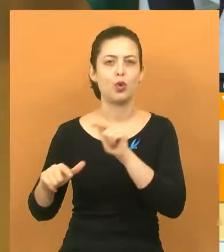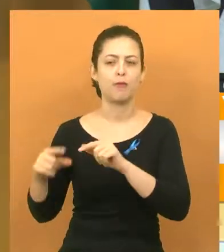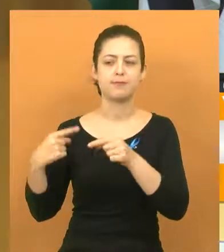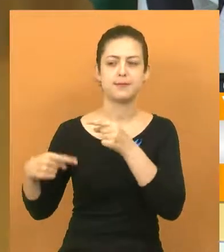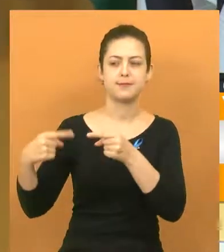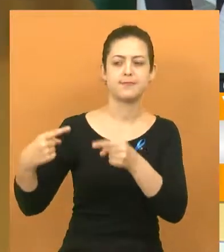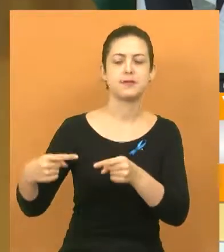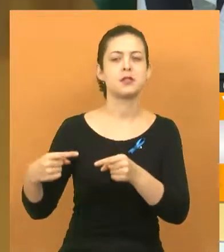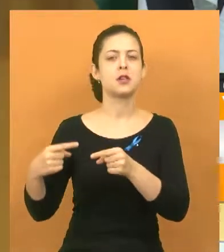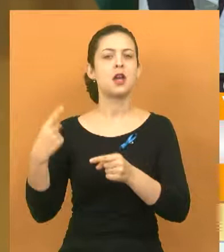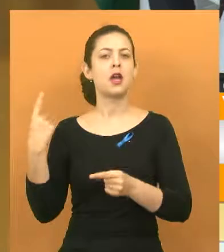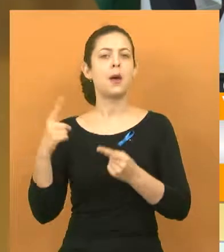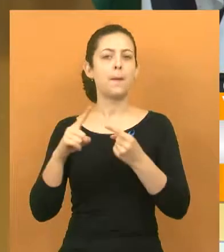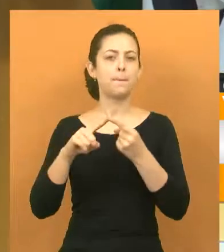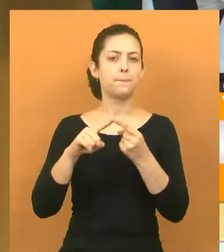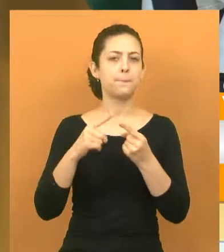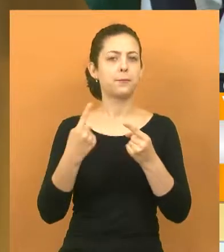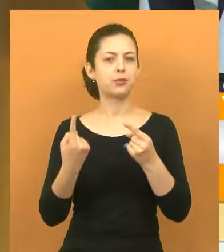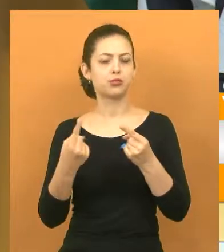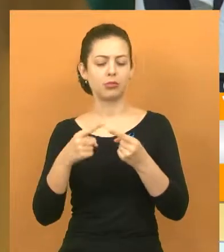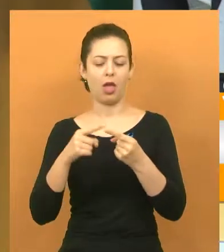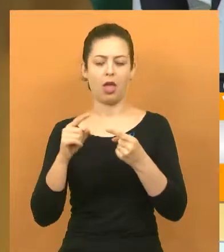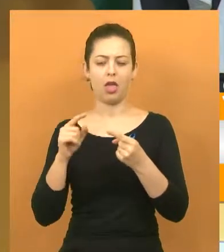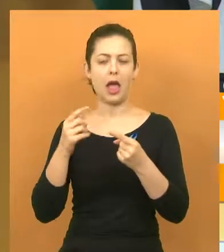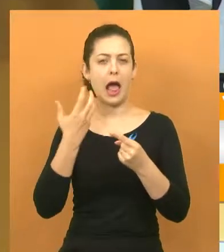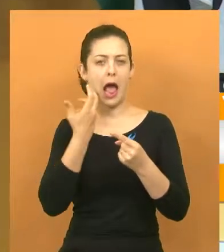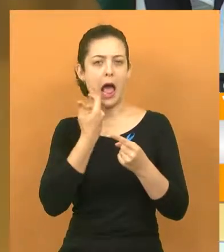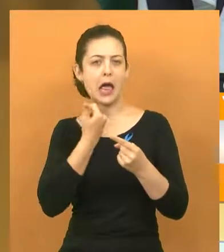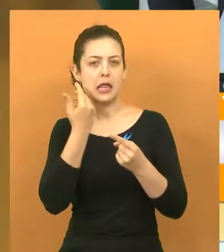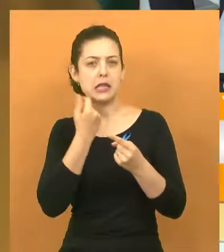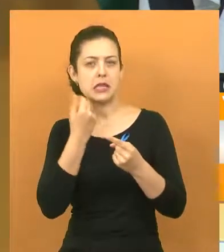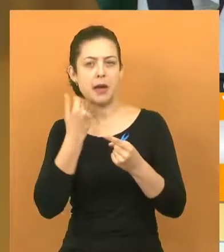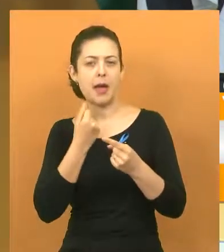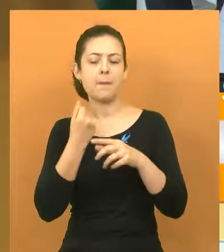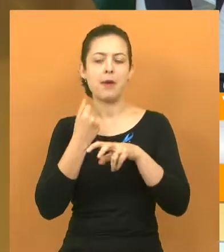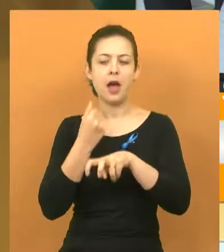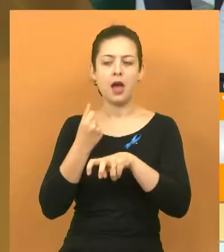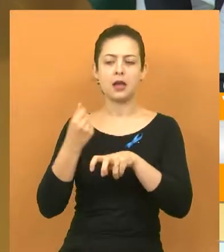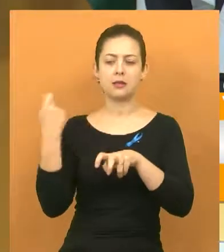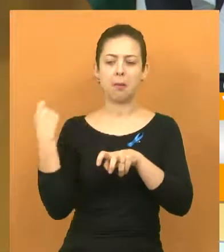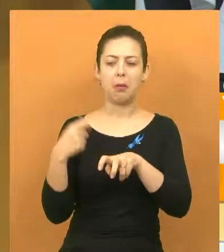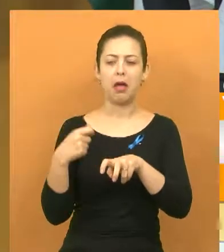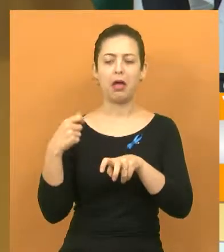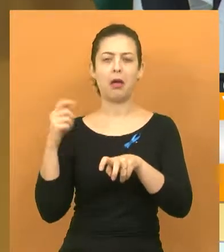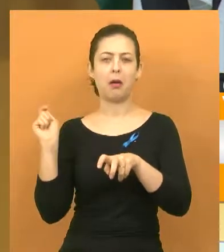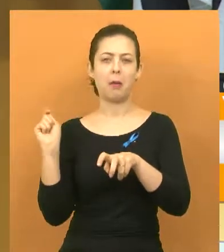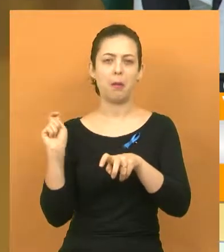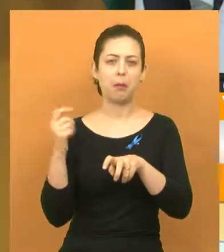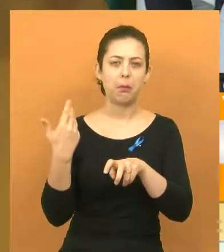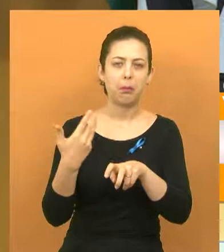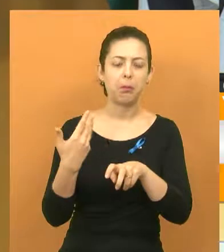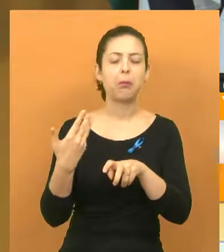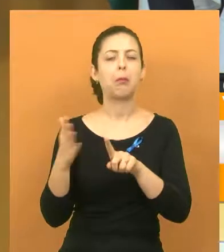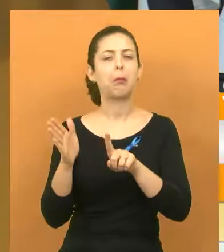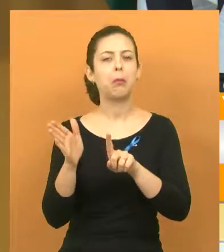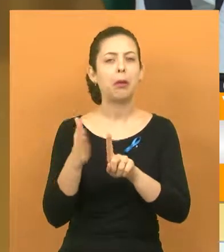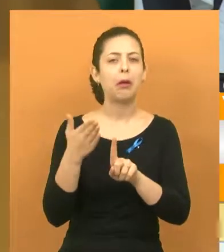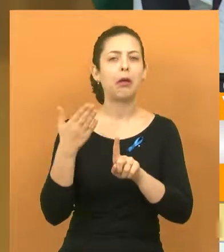O primeiro, a questão aí dos maus tratos aos animais, no caso os cavalos, os burrinhos,